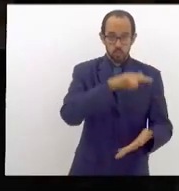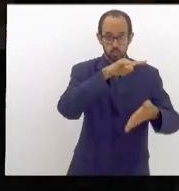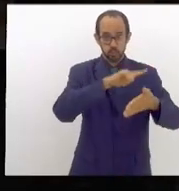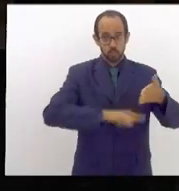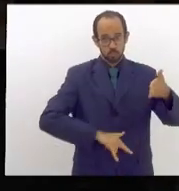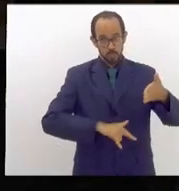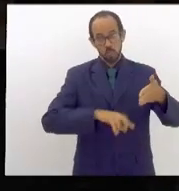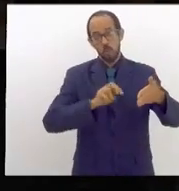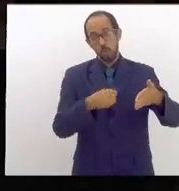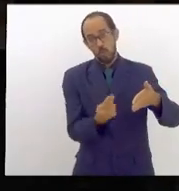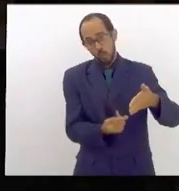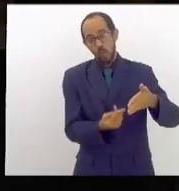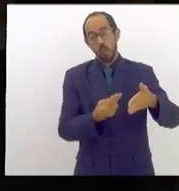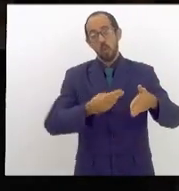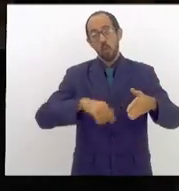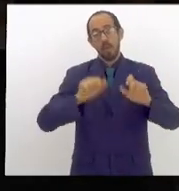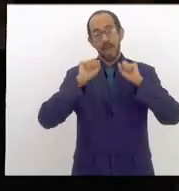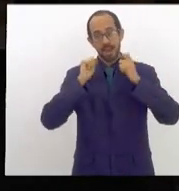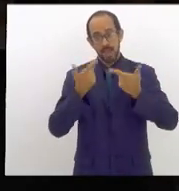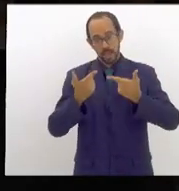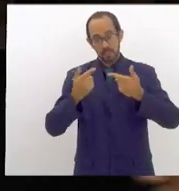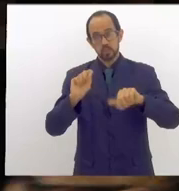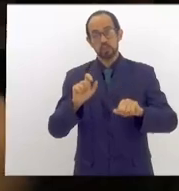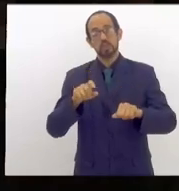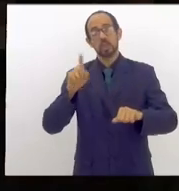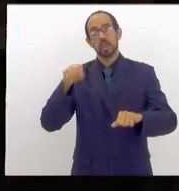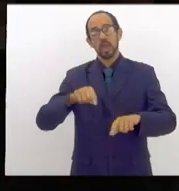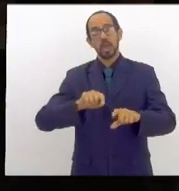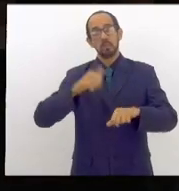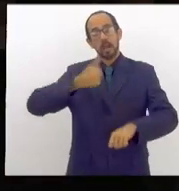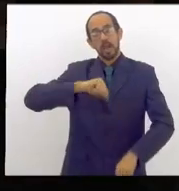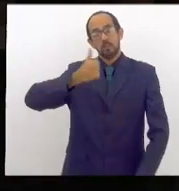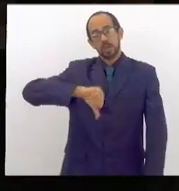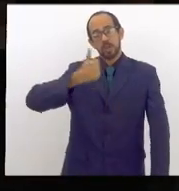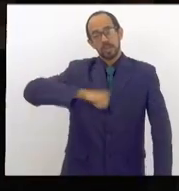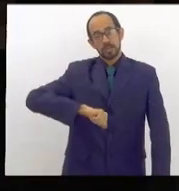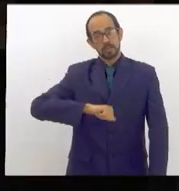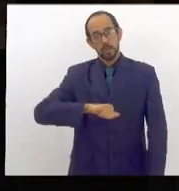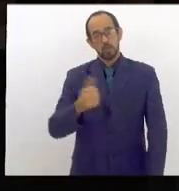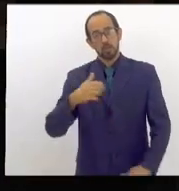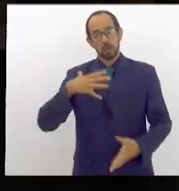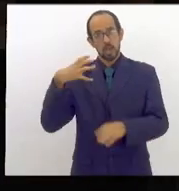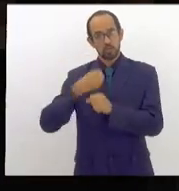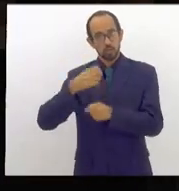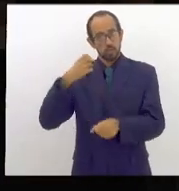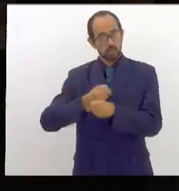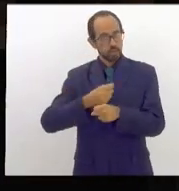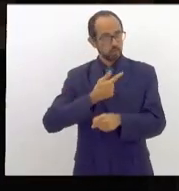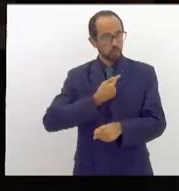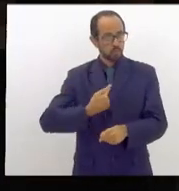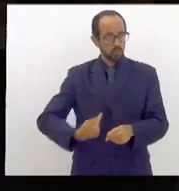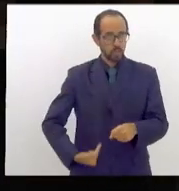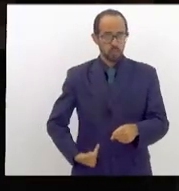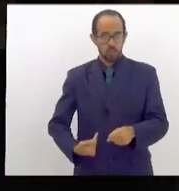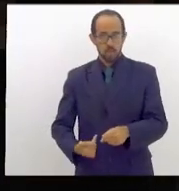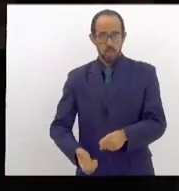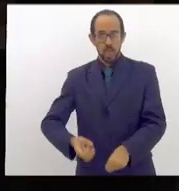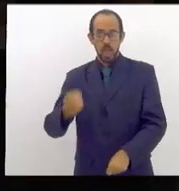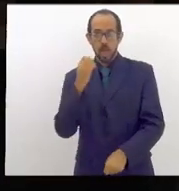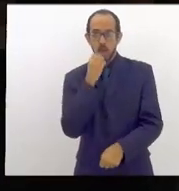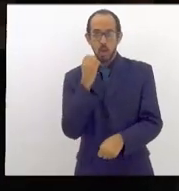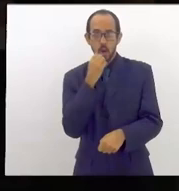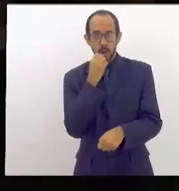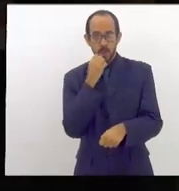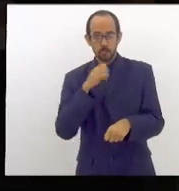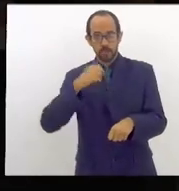ou aprovação na alérgica trata-se de uma avaliação das contas do governo e óbvio que essa avaliação além